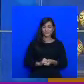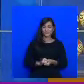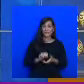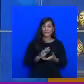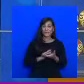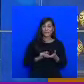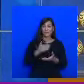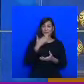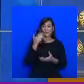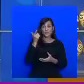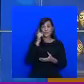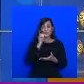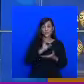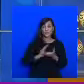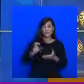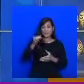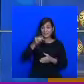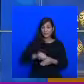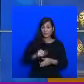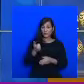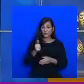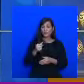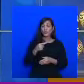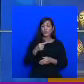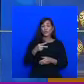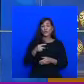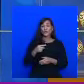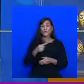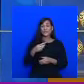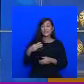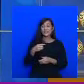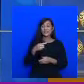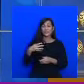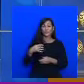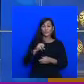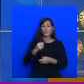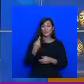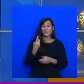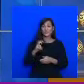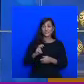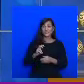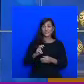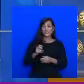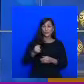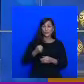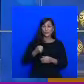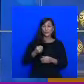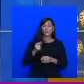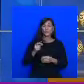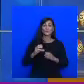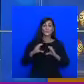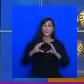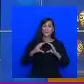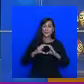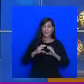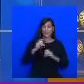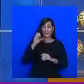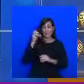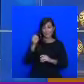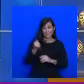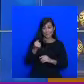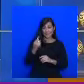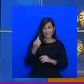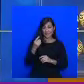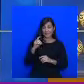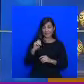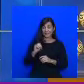Na Loto Fácil você ganha acertando 11, 12, 13, 14 ou 15 números. Bola branca, número 10. Branca, 10.